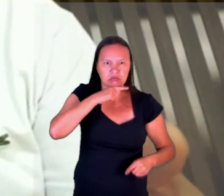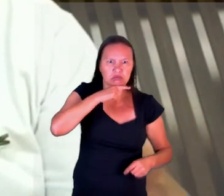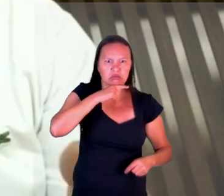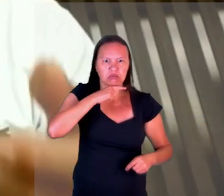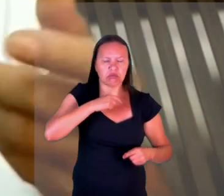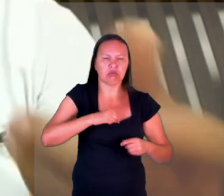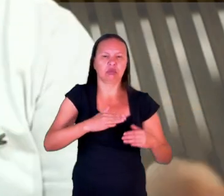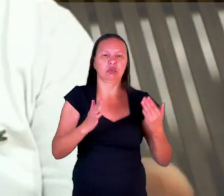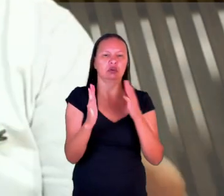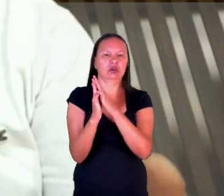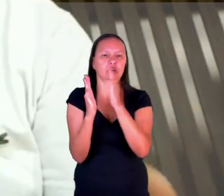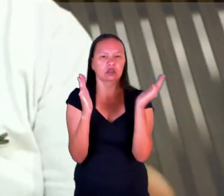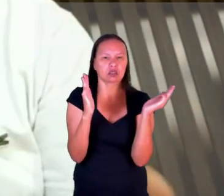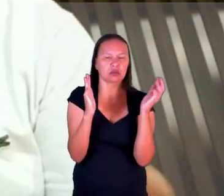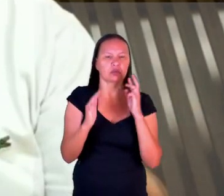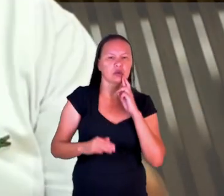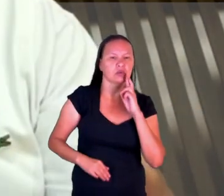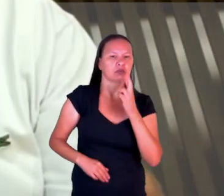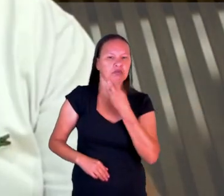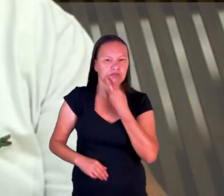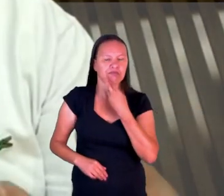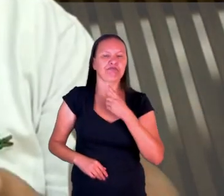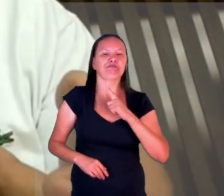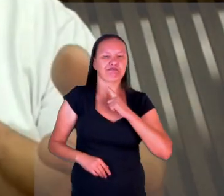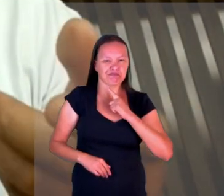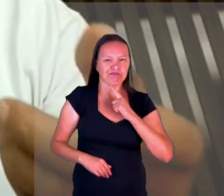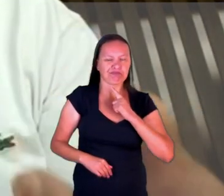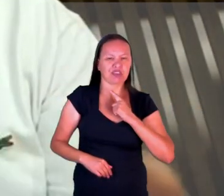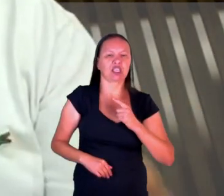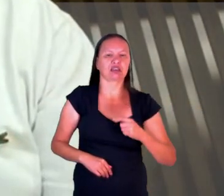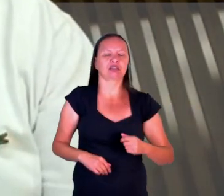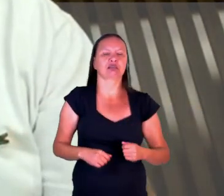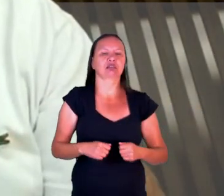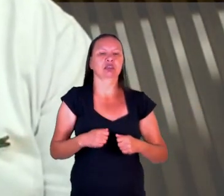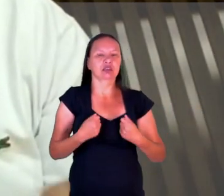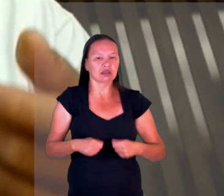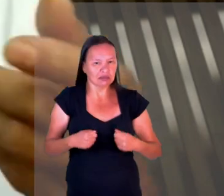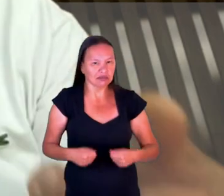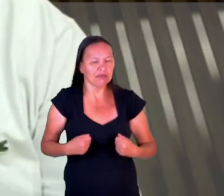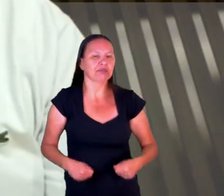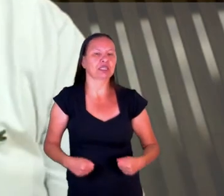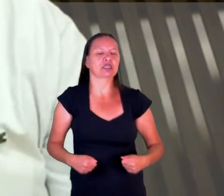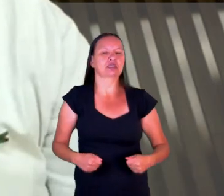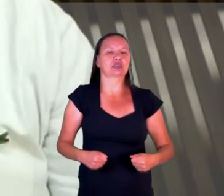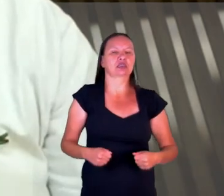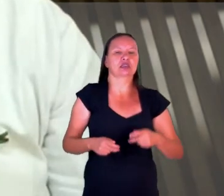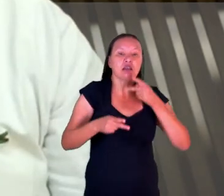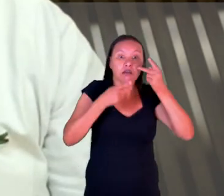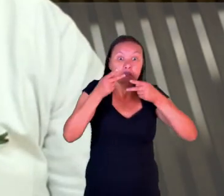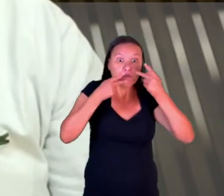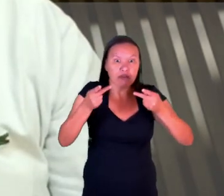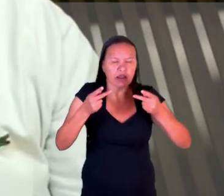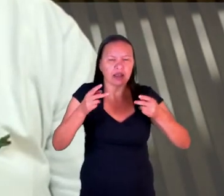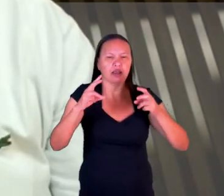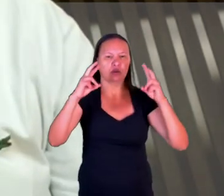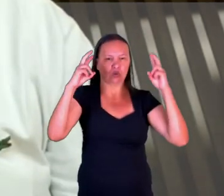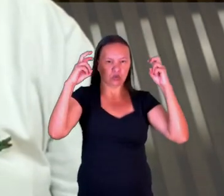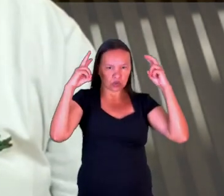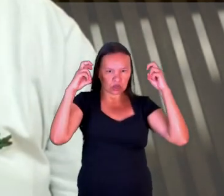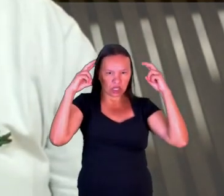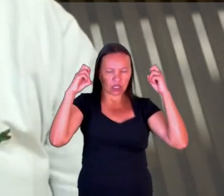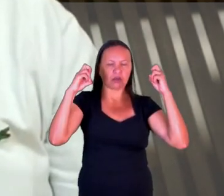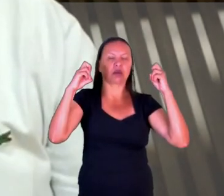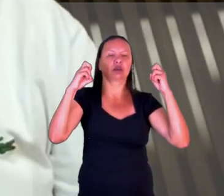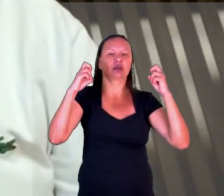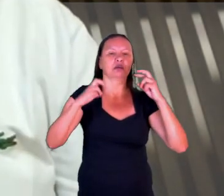restaurantes é uma questão que a gente vai precisar tratar é um tema muito delicada mas a incidência eh dos agentes do tráfico junto da população de